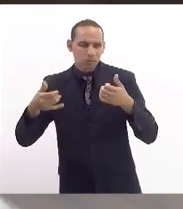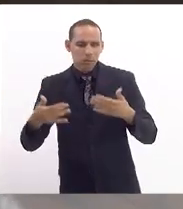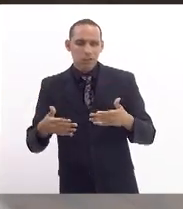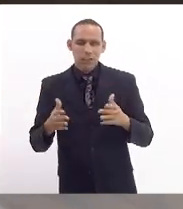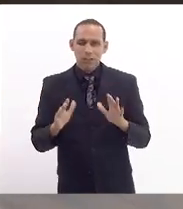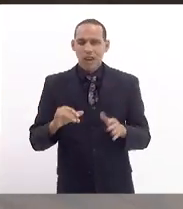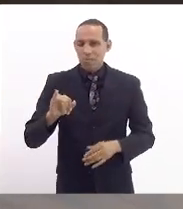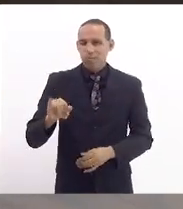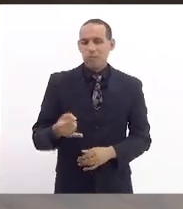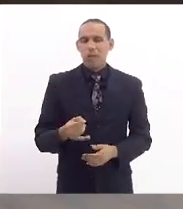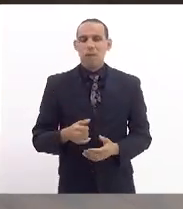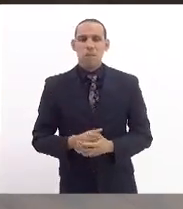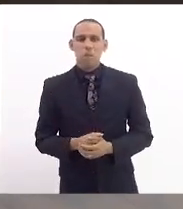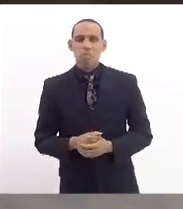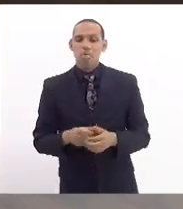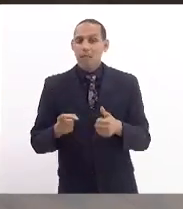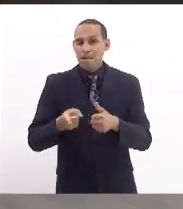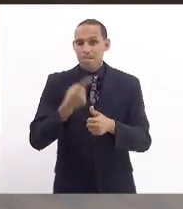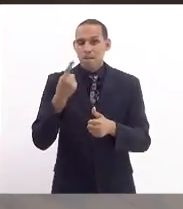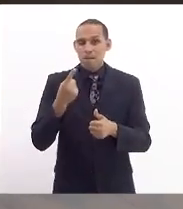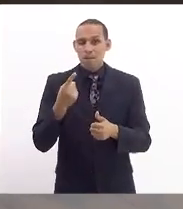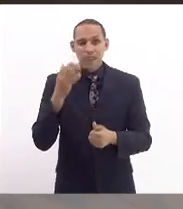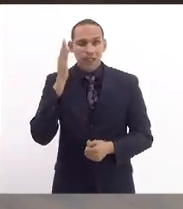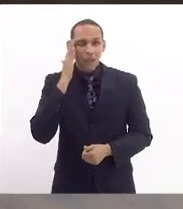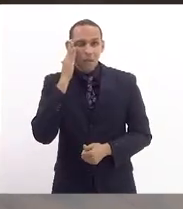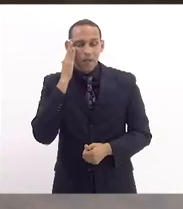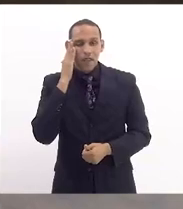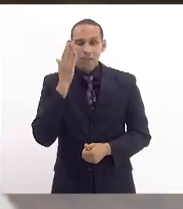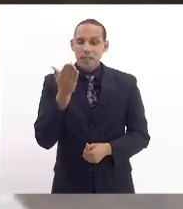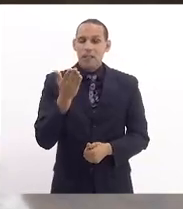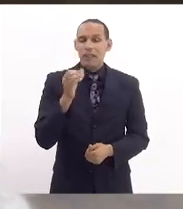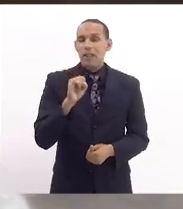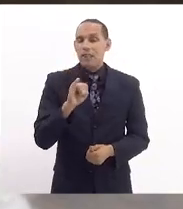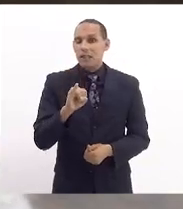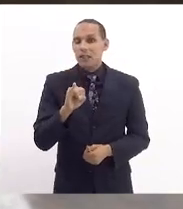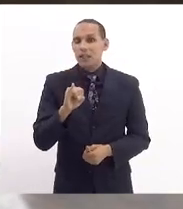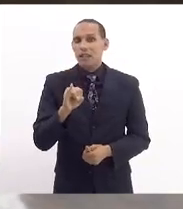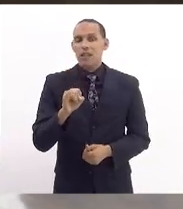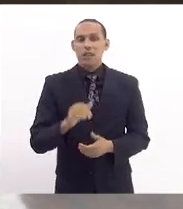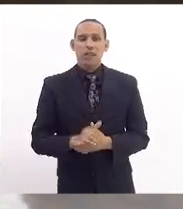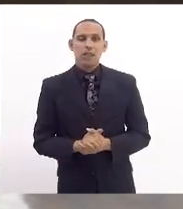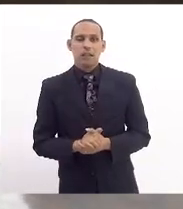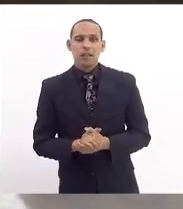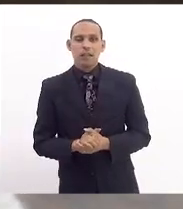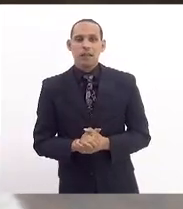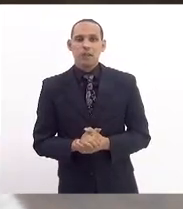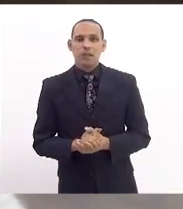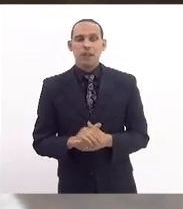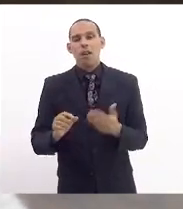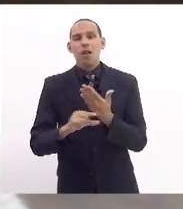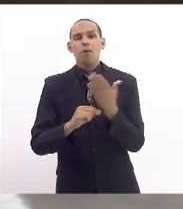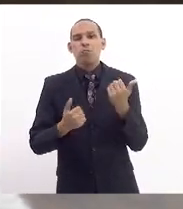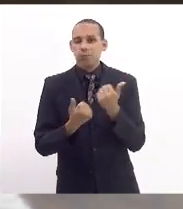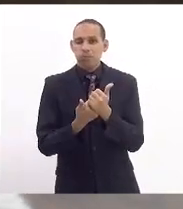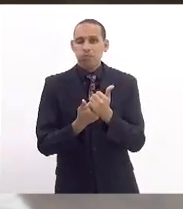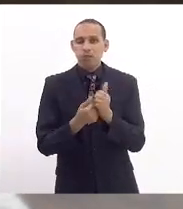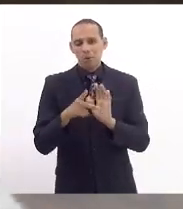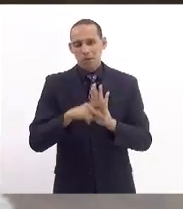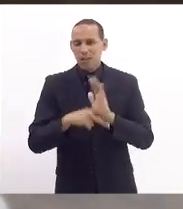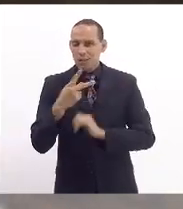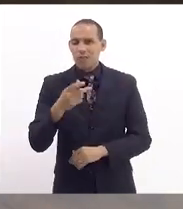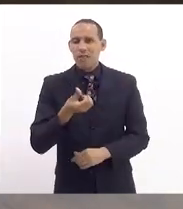já o primeiro saber de vossa excelência né se vossa excelência' daria coautoria no seu